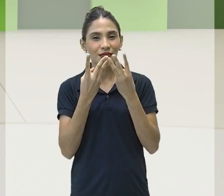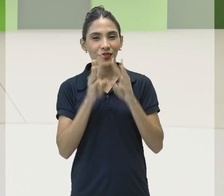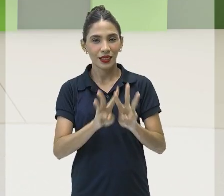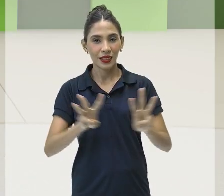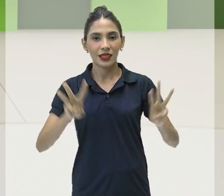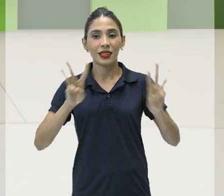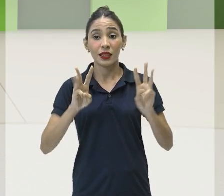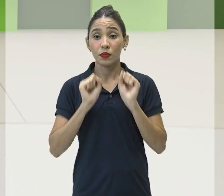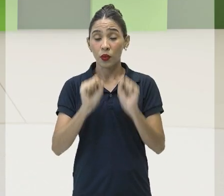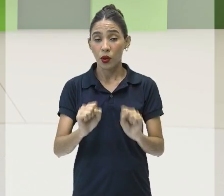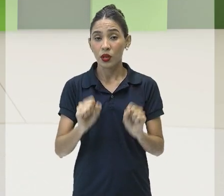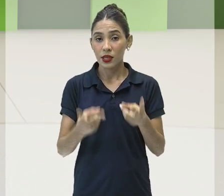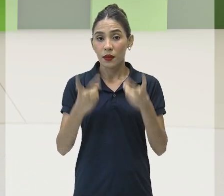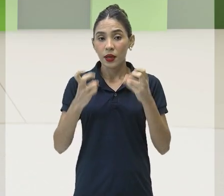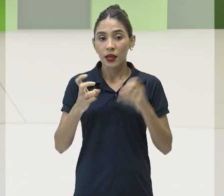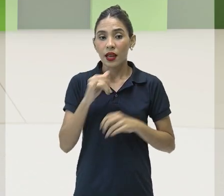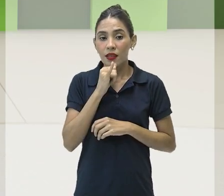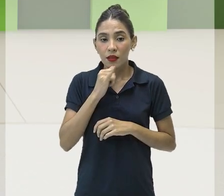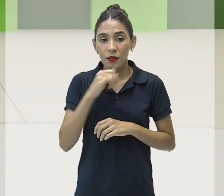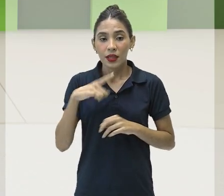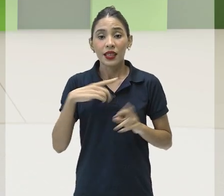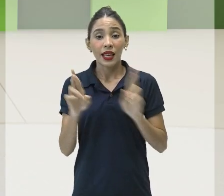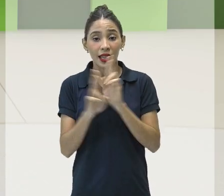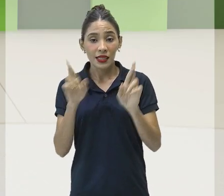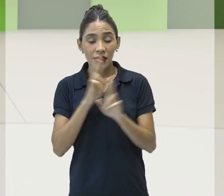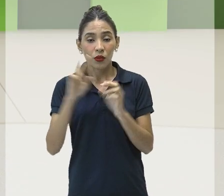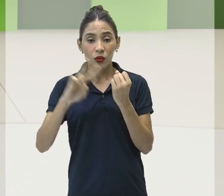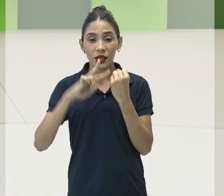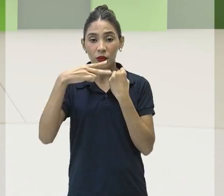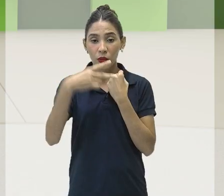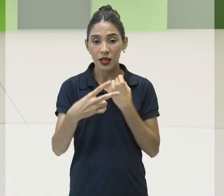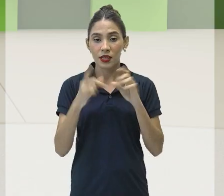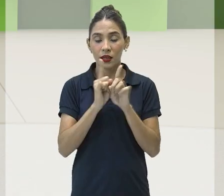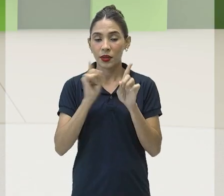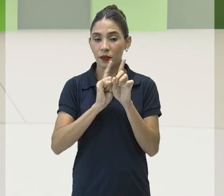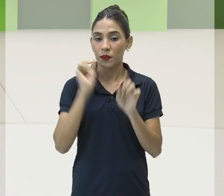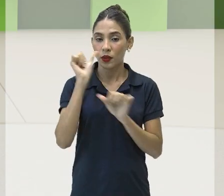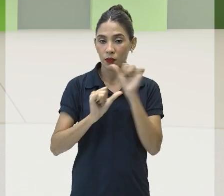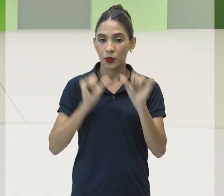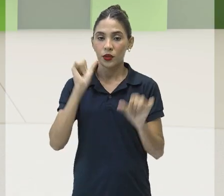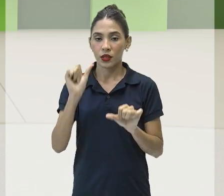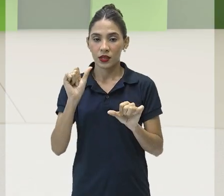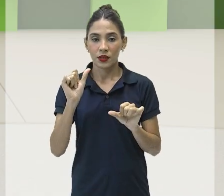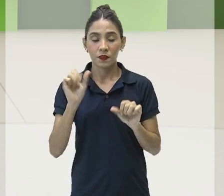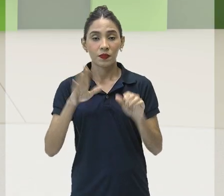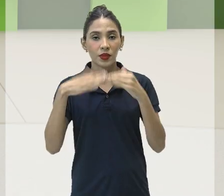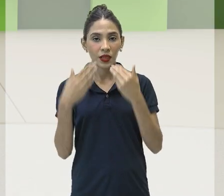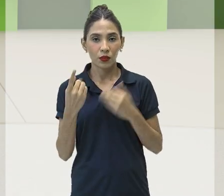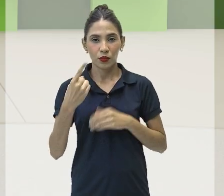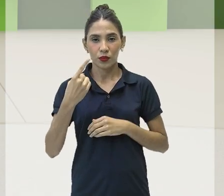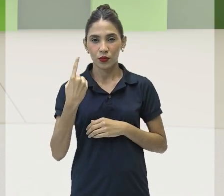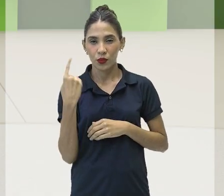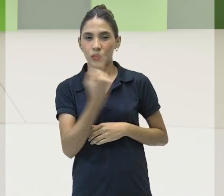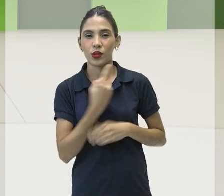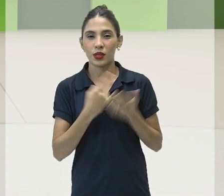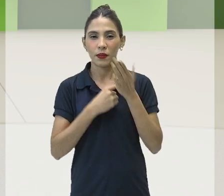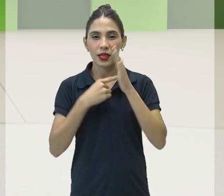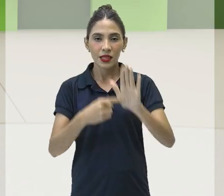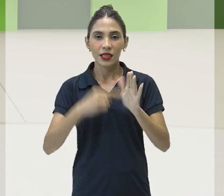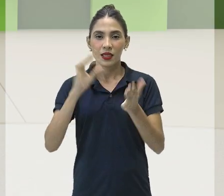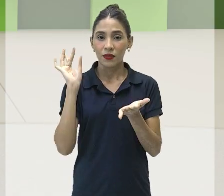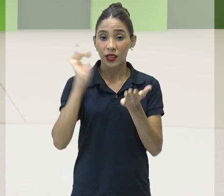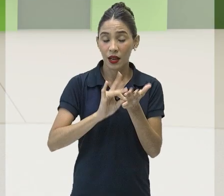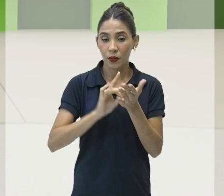pode observar está relacionado com essas consequências das mudanças climáticas. E aqui a gente traz um caso real, né,